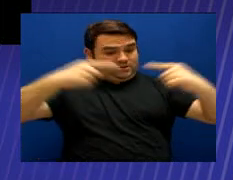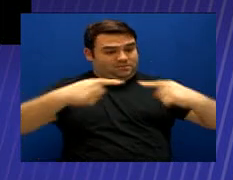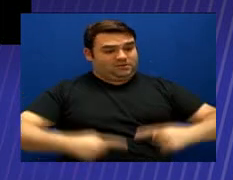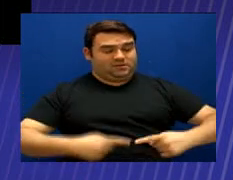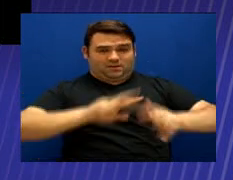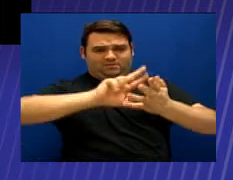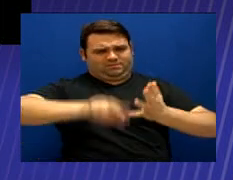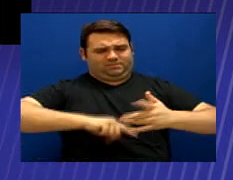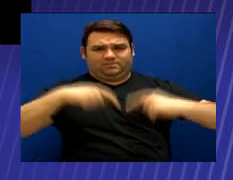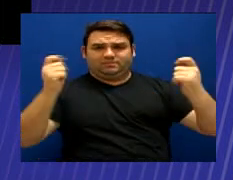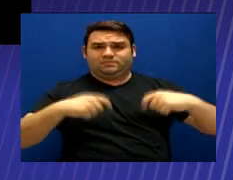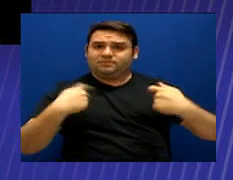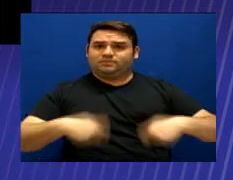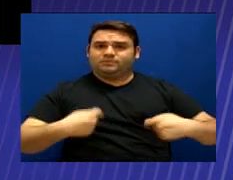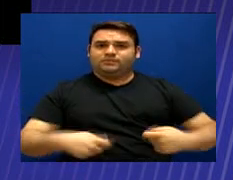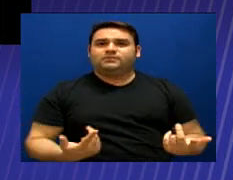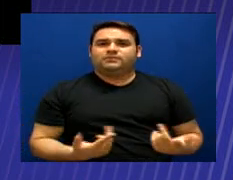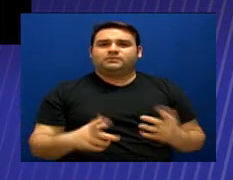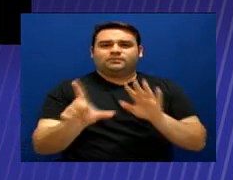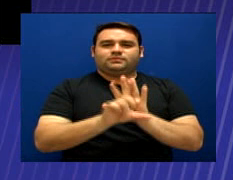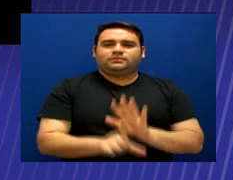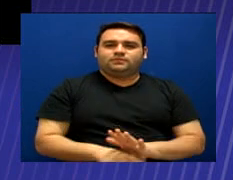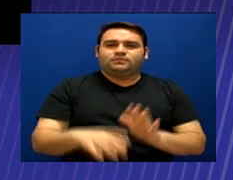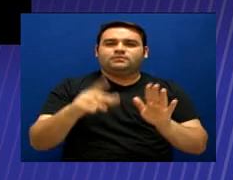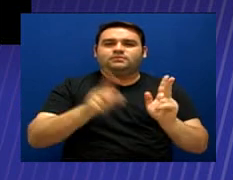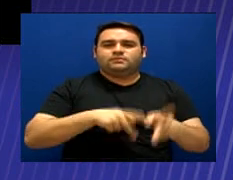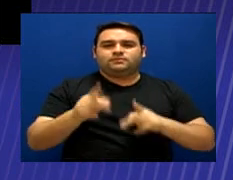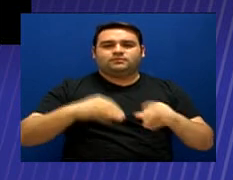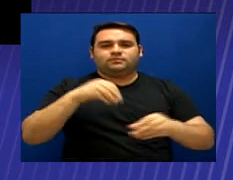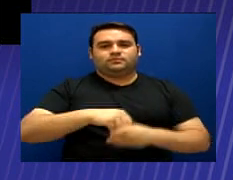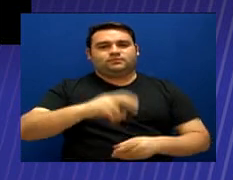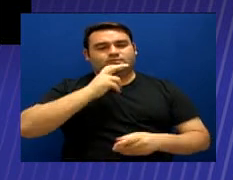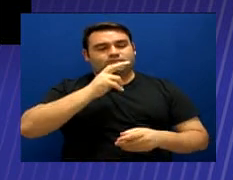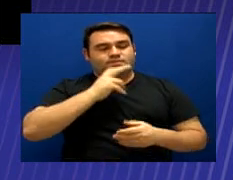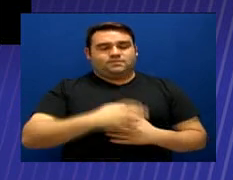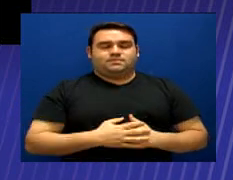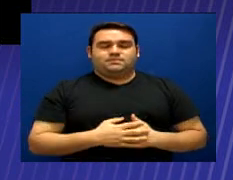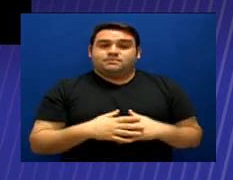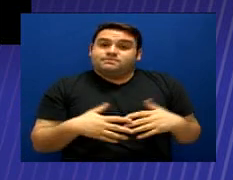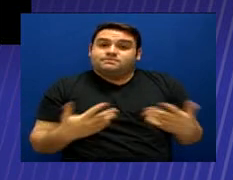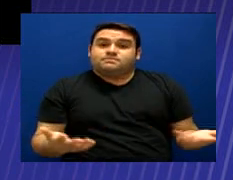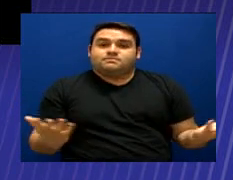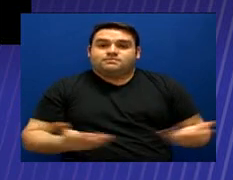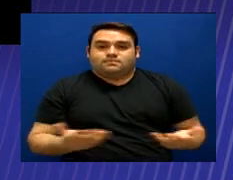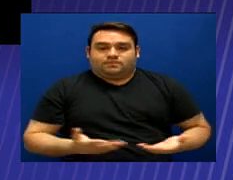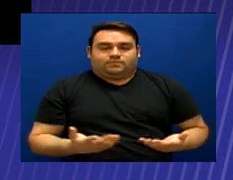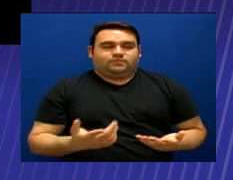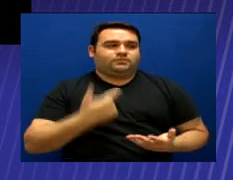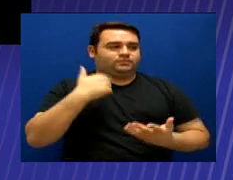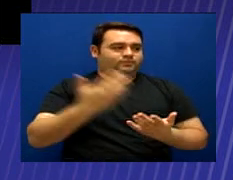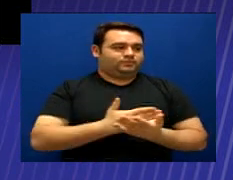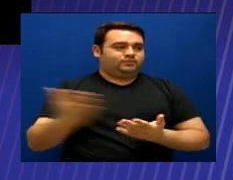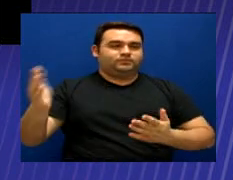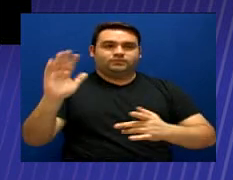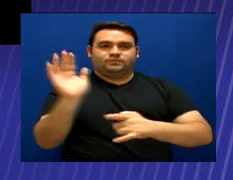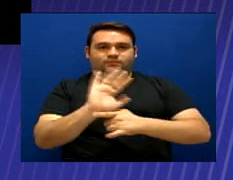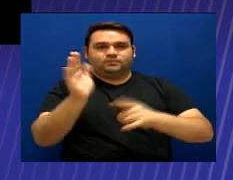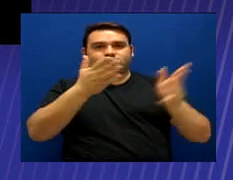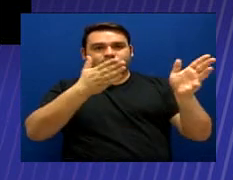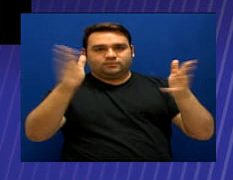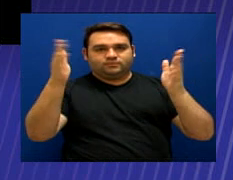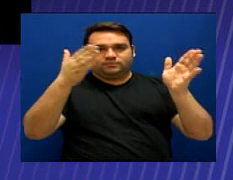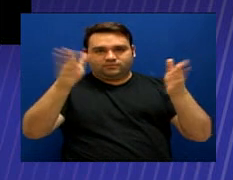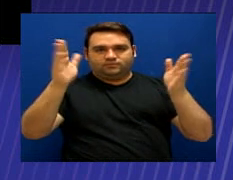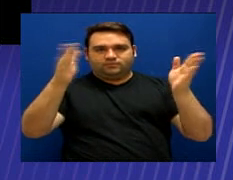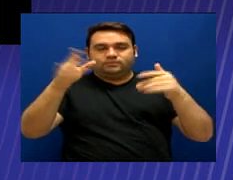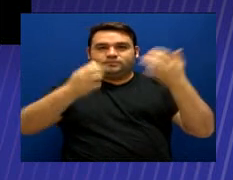essas medidas políticas, públicas na nossa cidade. Então, eu vou começar a passar os slides e